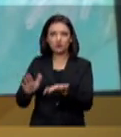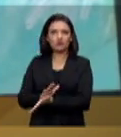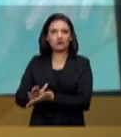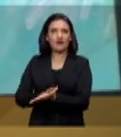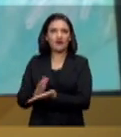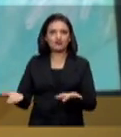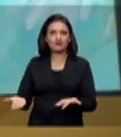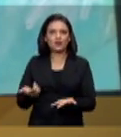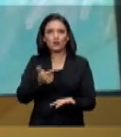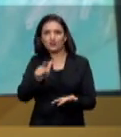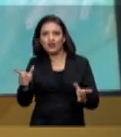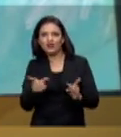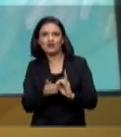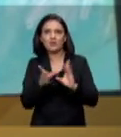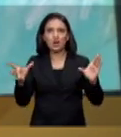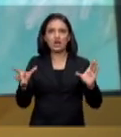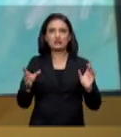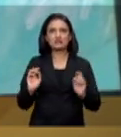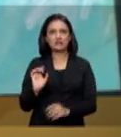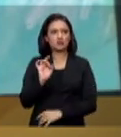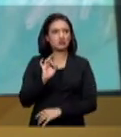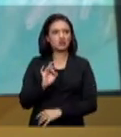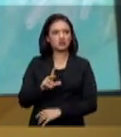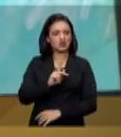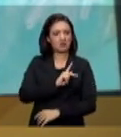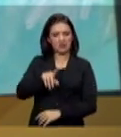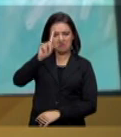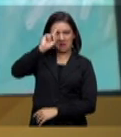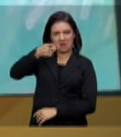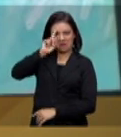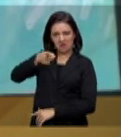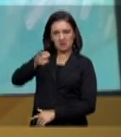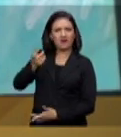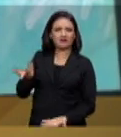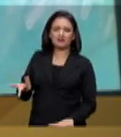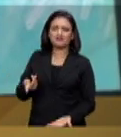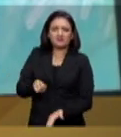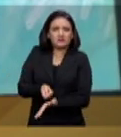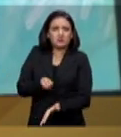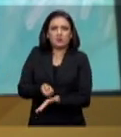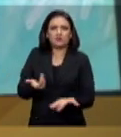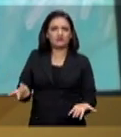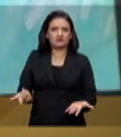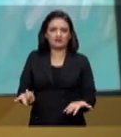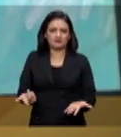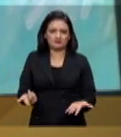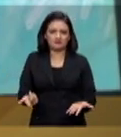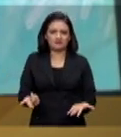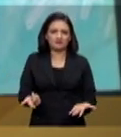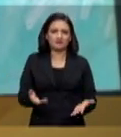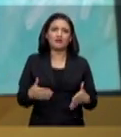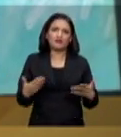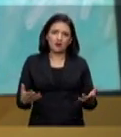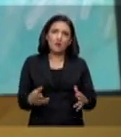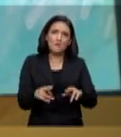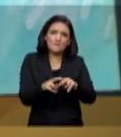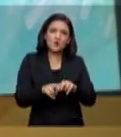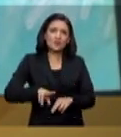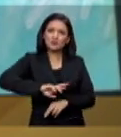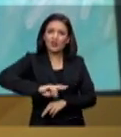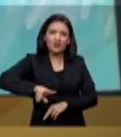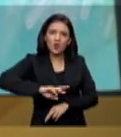efetiva, mas uma imposição tirânica de um grupo majoritário, naquele momento, ao grupo politicamente